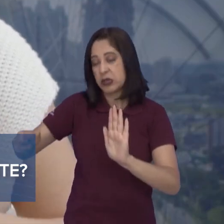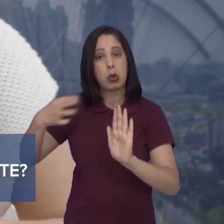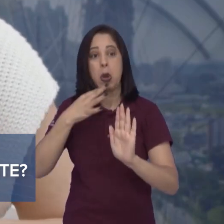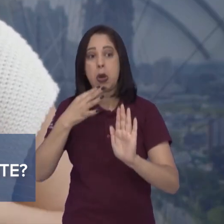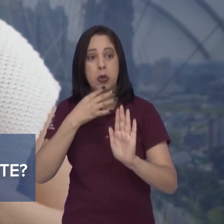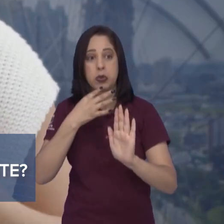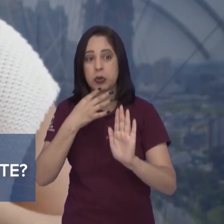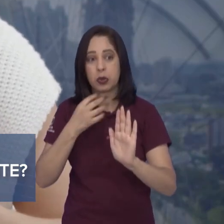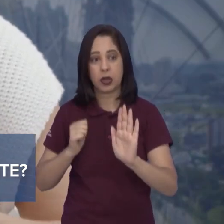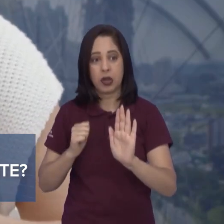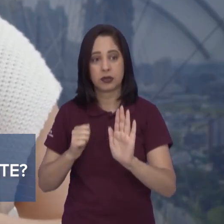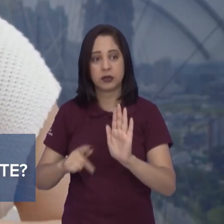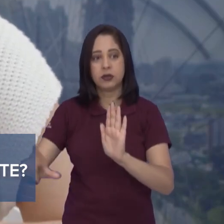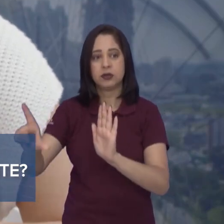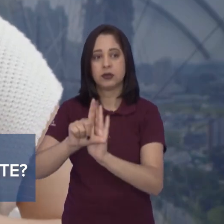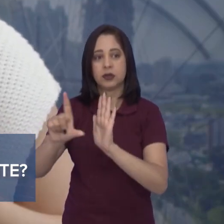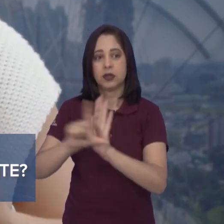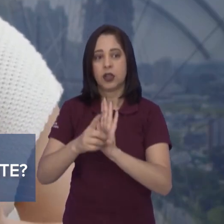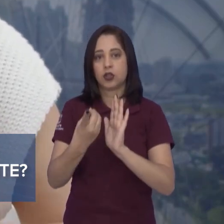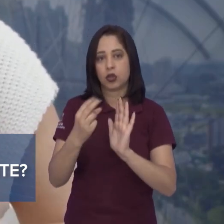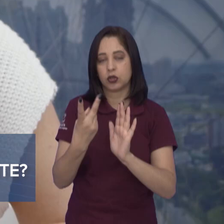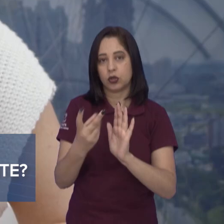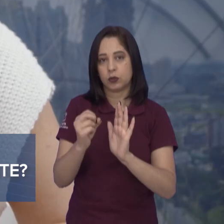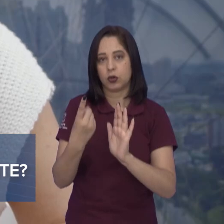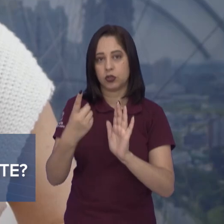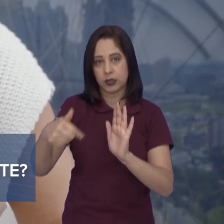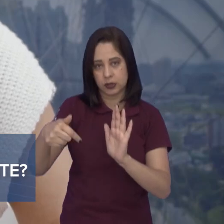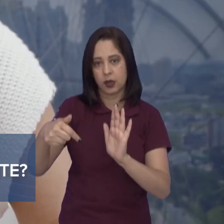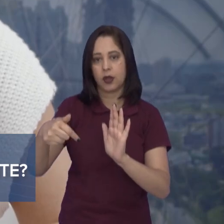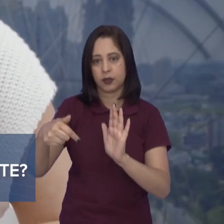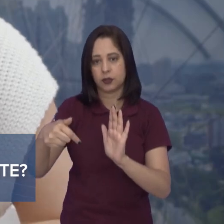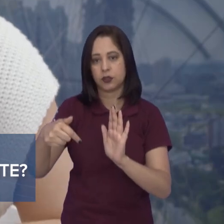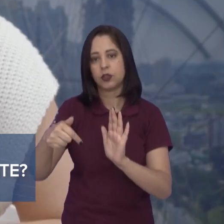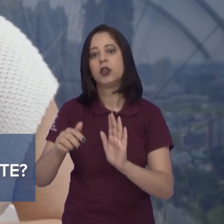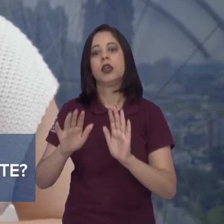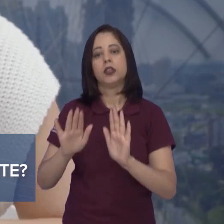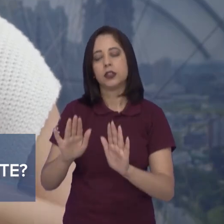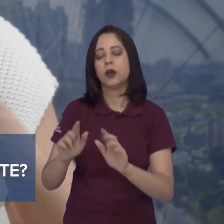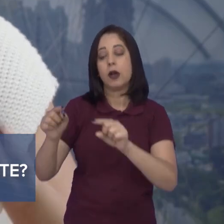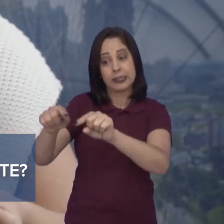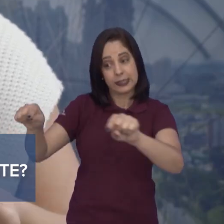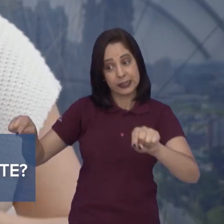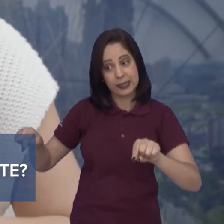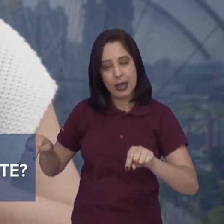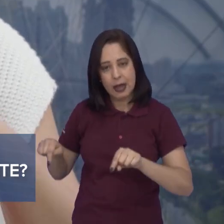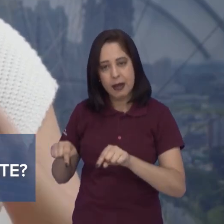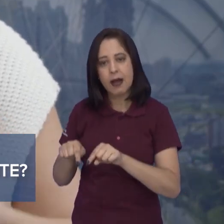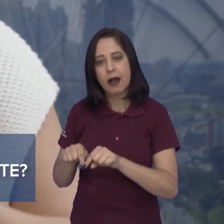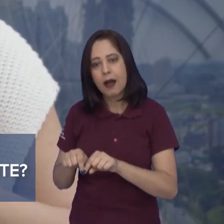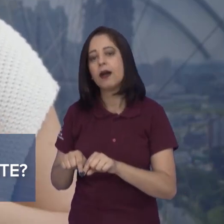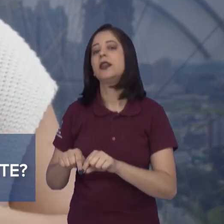reflexões de diversas áreas, principalmente do direito urbanístico, que a gente chama, que é essa área que trata tanto